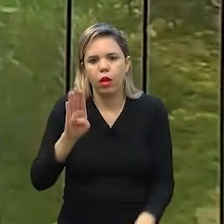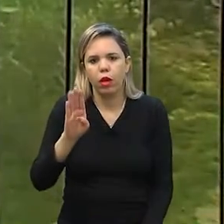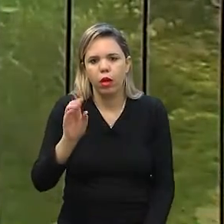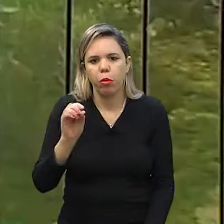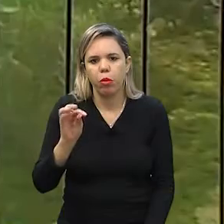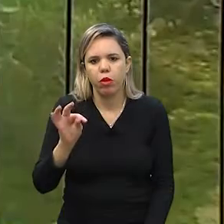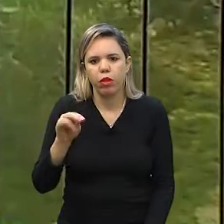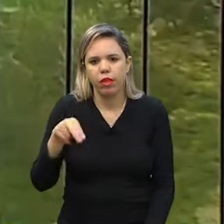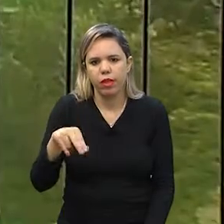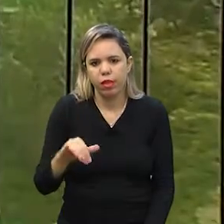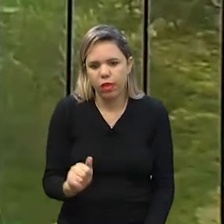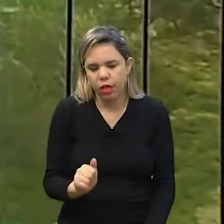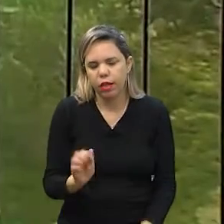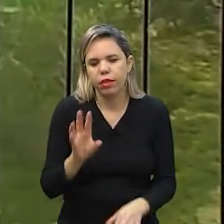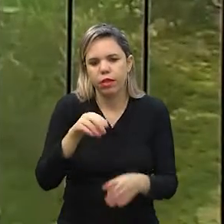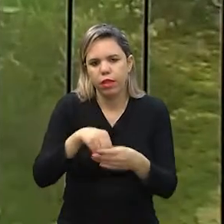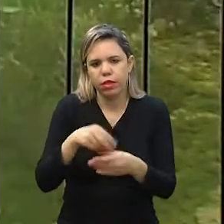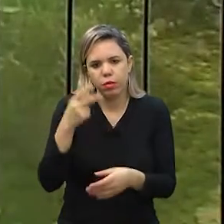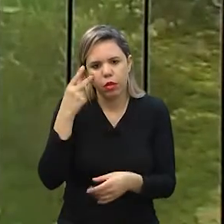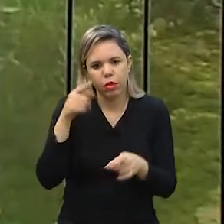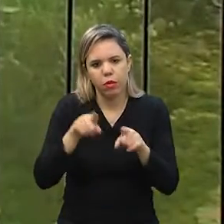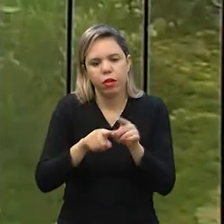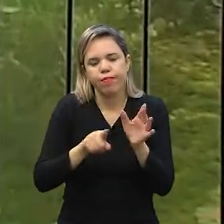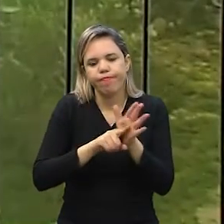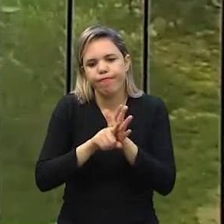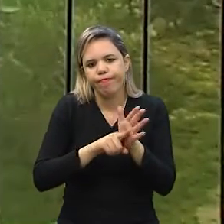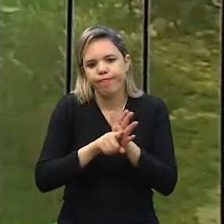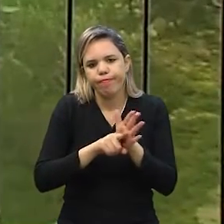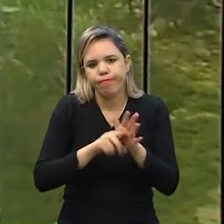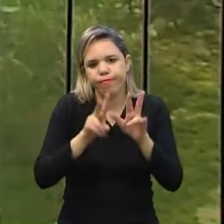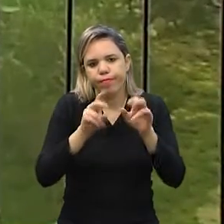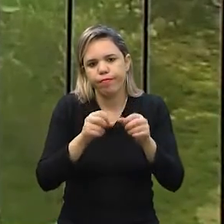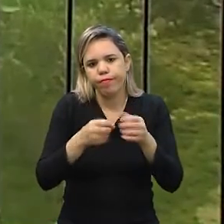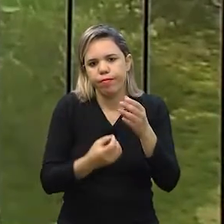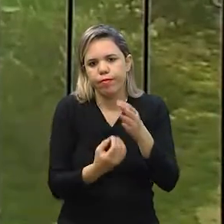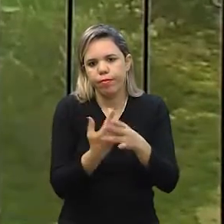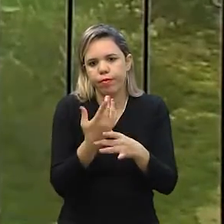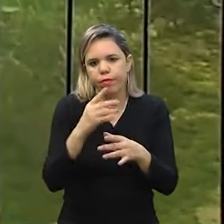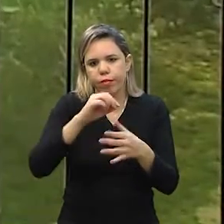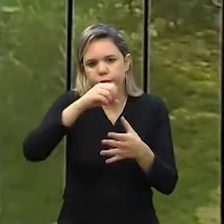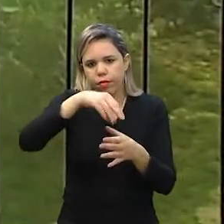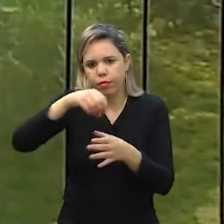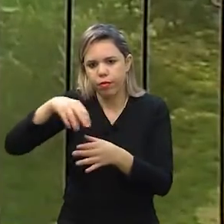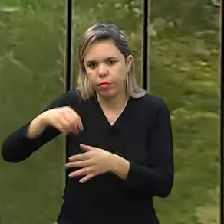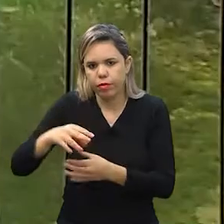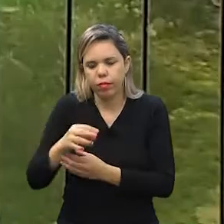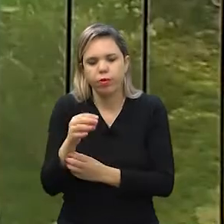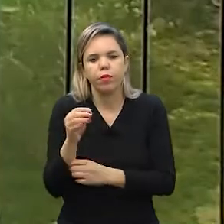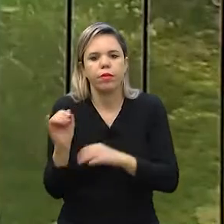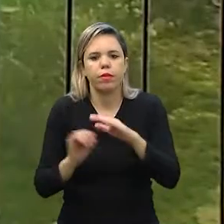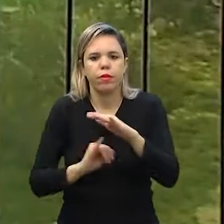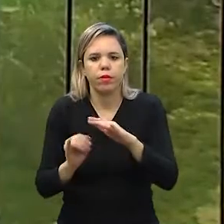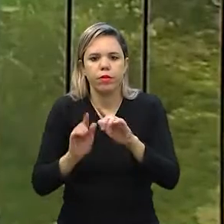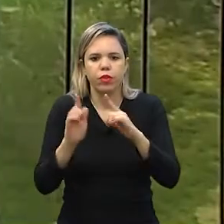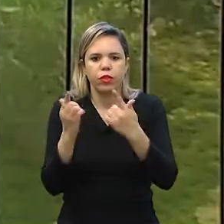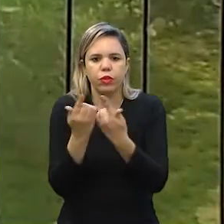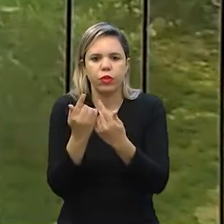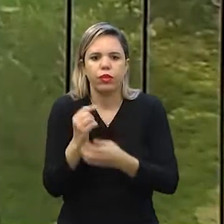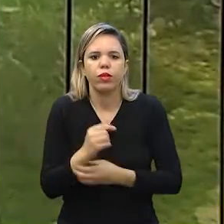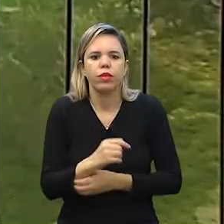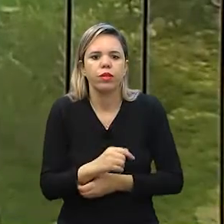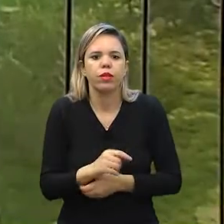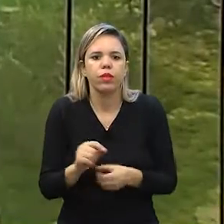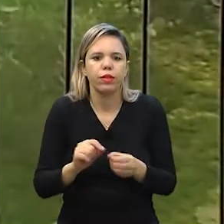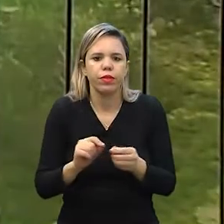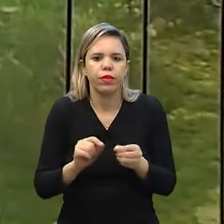Botânica, que fica dentro do Jardim Botânico e realiza pesquisas sobre plantas e sementes. E o Instituto Geológico, que